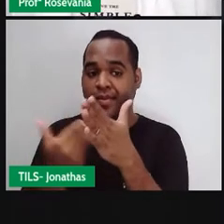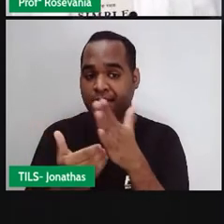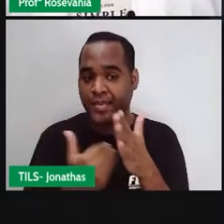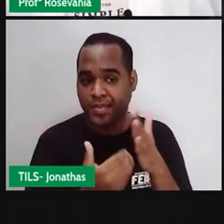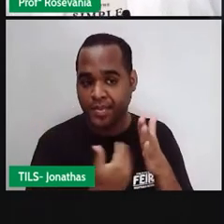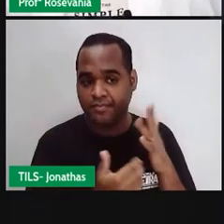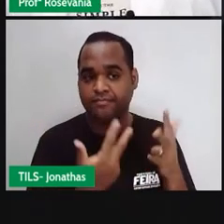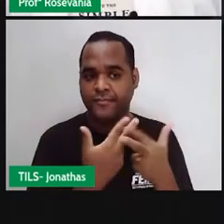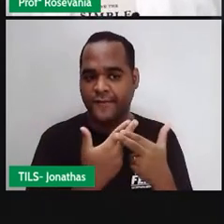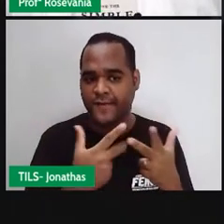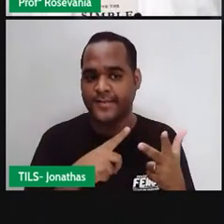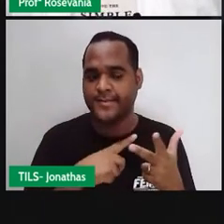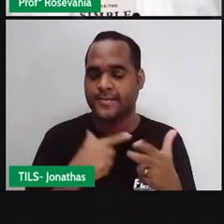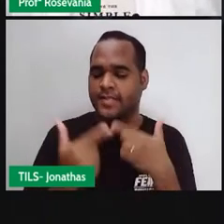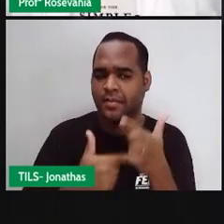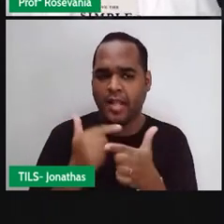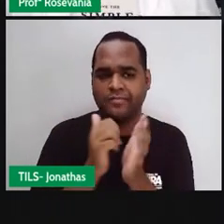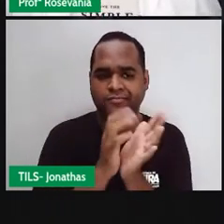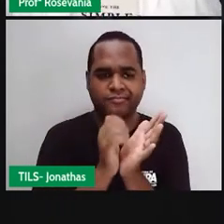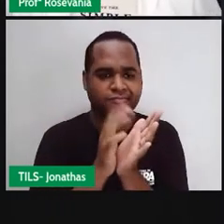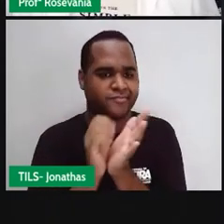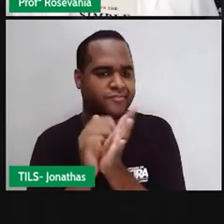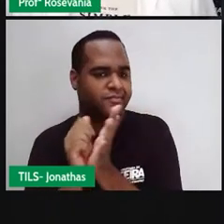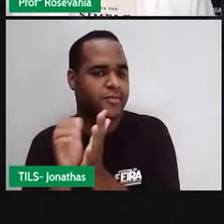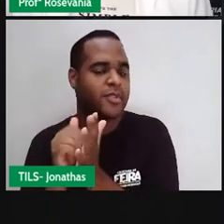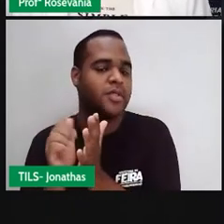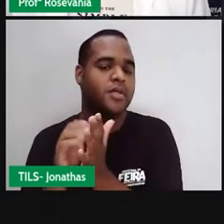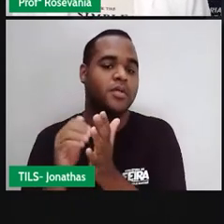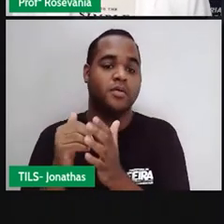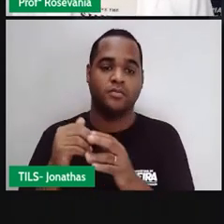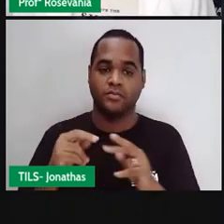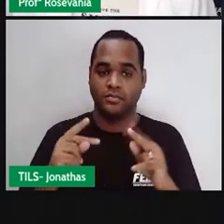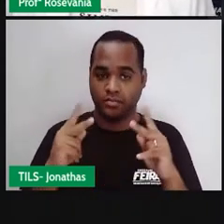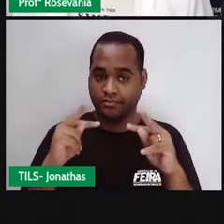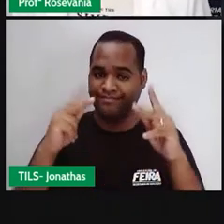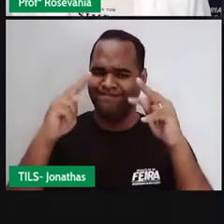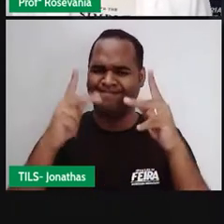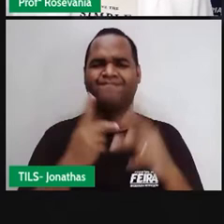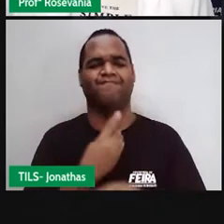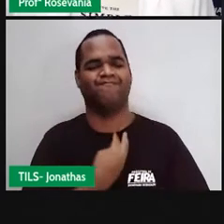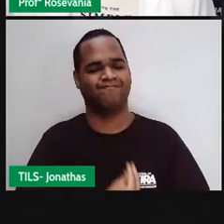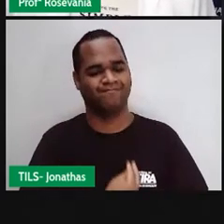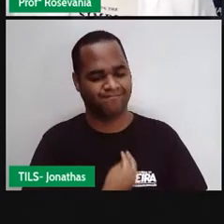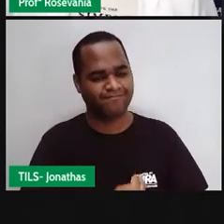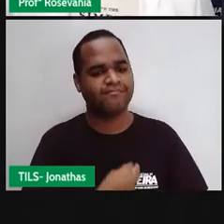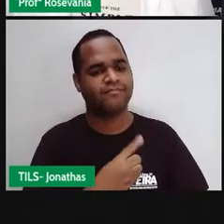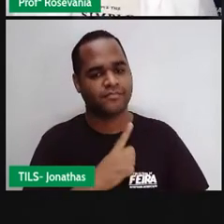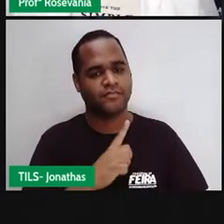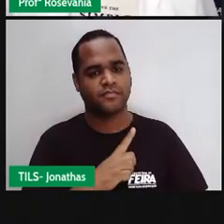que aconteceu? O desemprego, alto índice, né, ficou extremamente,